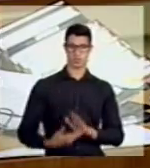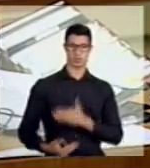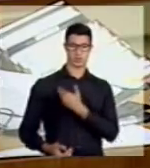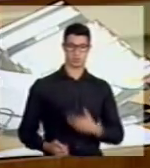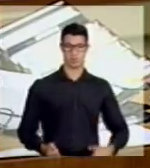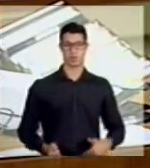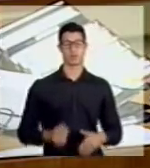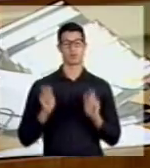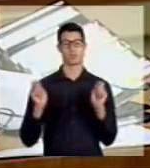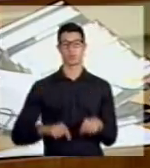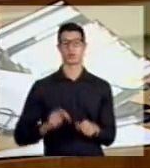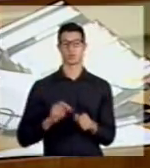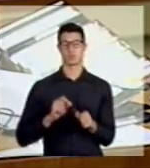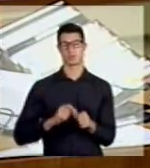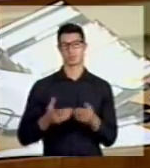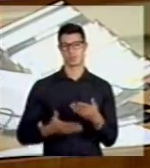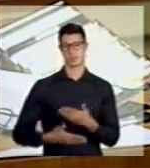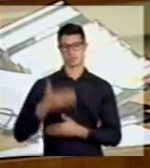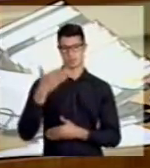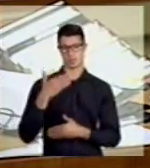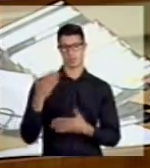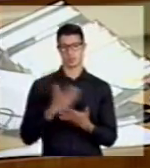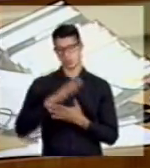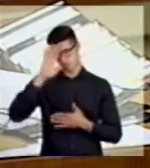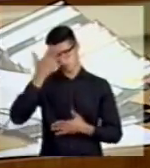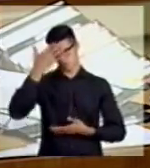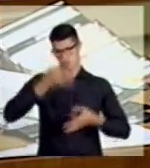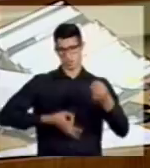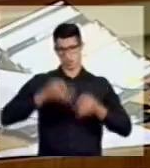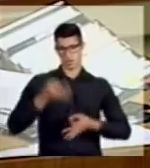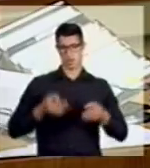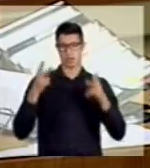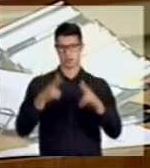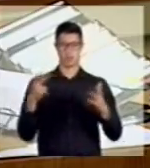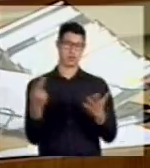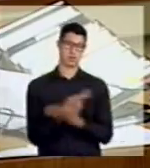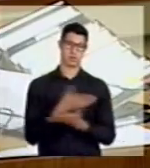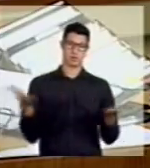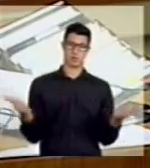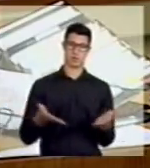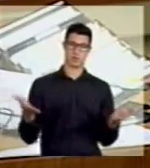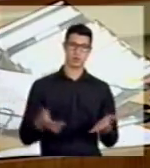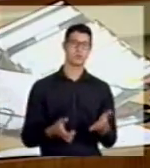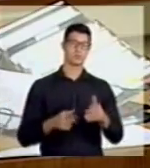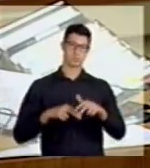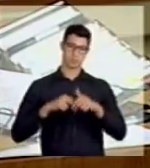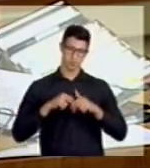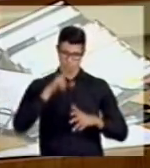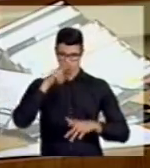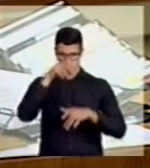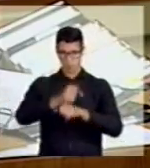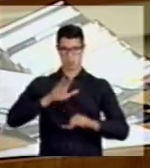e isto só pode ser feito mediante uma decisão judicial, tal como ocorre hoje, por força de lei,